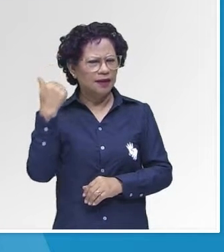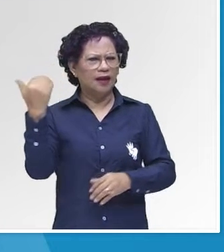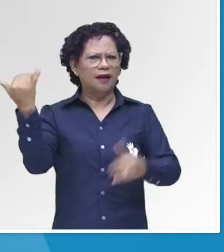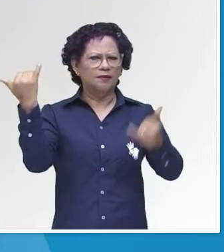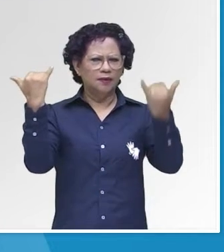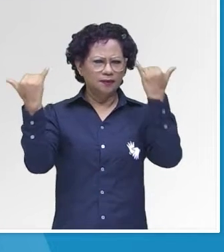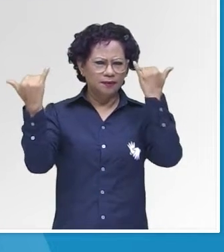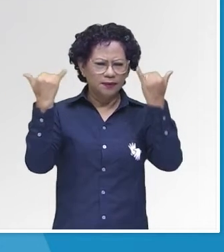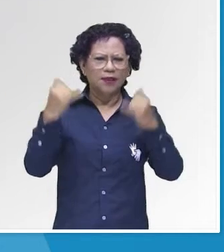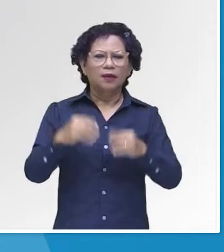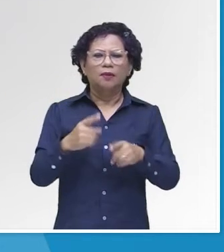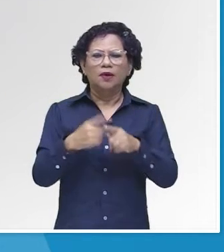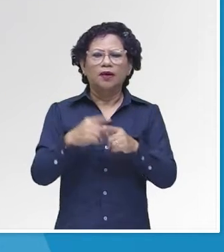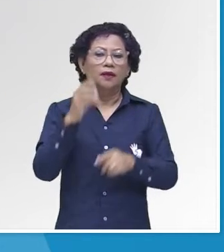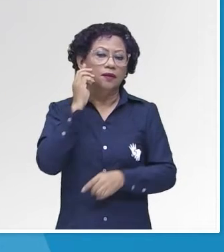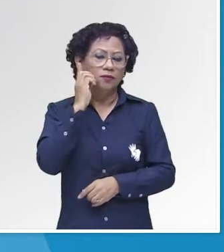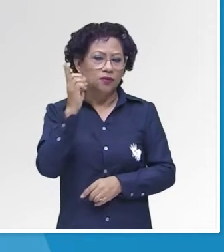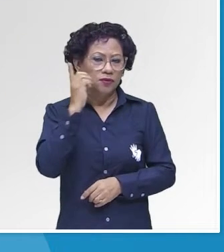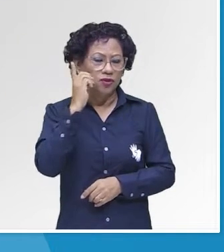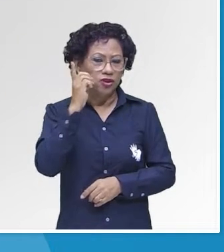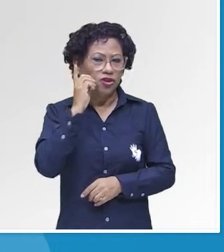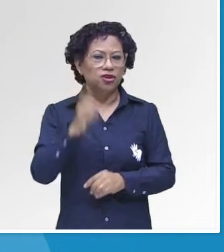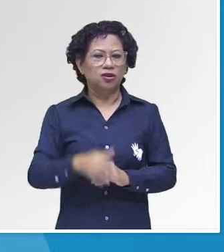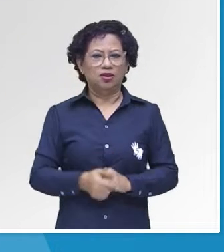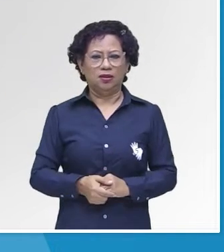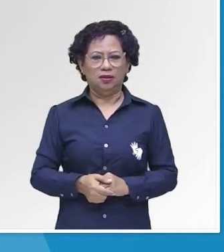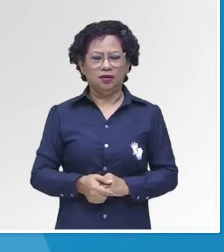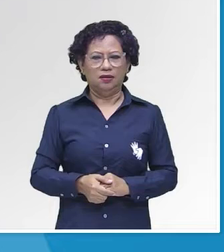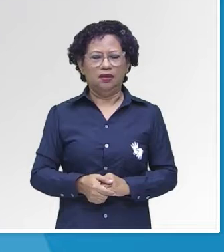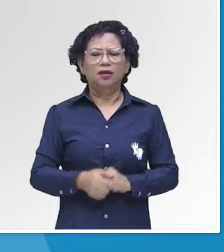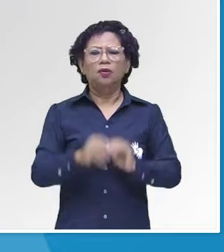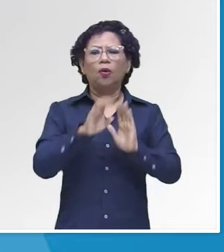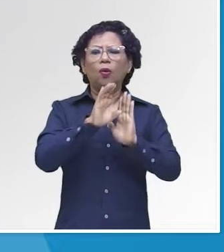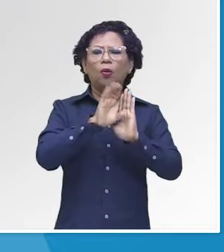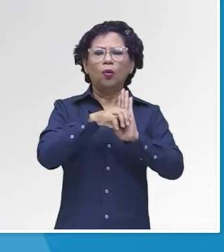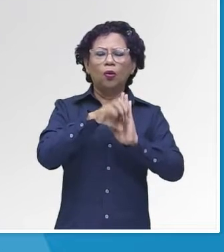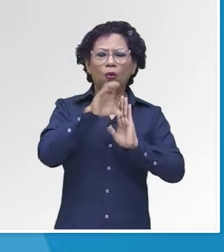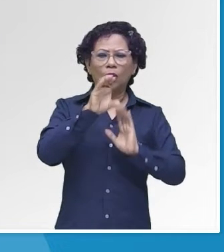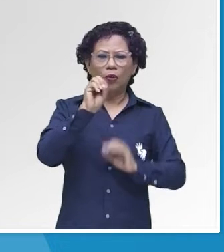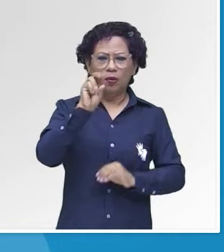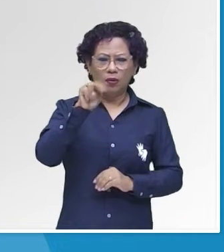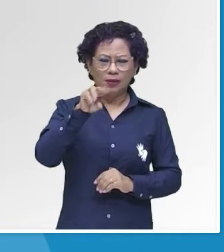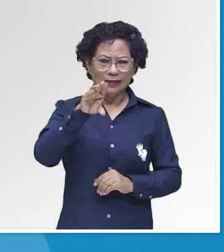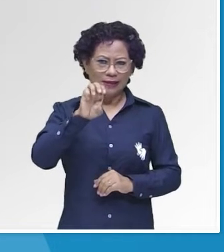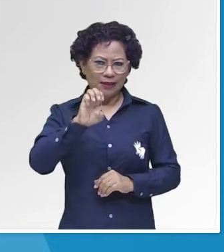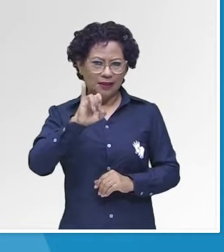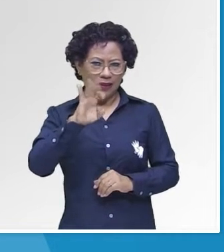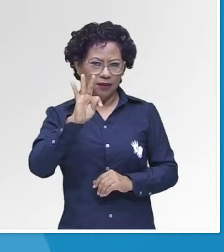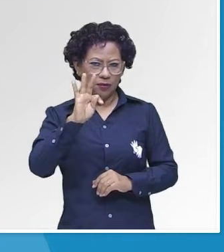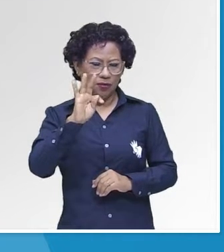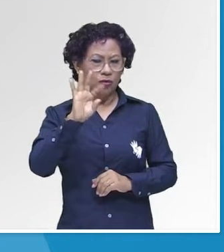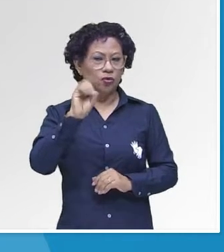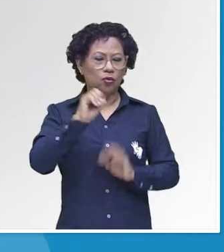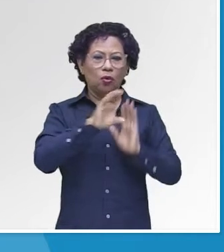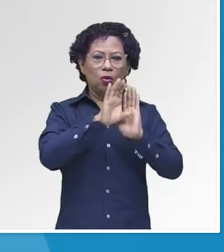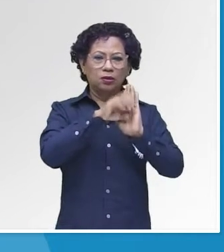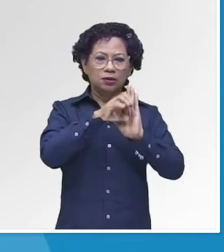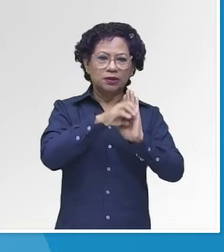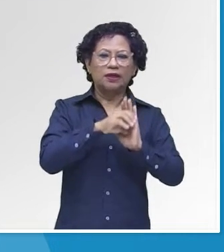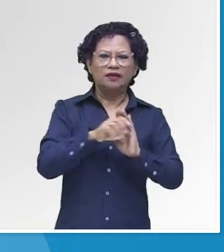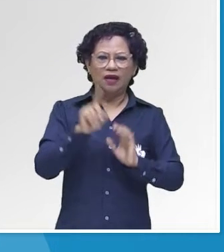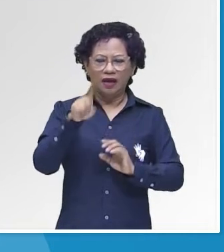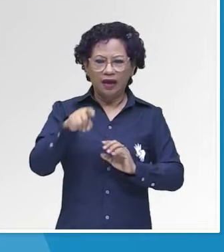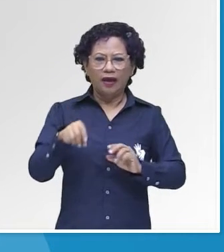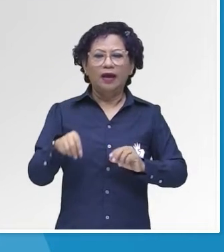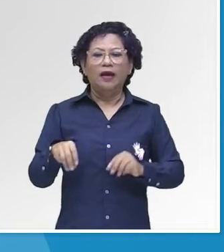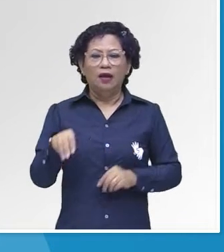dia. Então, nós temos aí o conceito. Nada mais é do que uma medida de centralidade. Então,